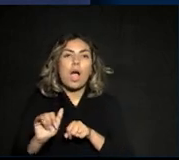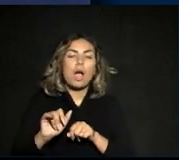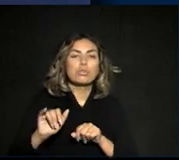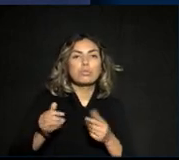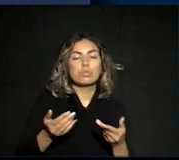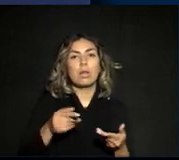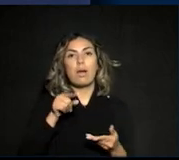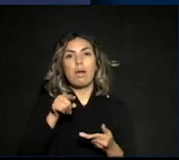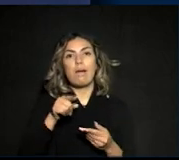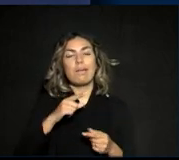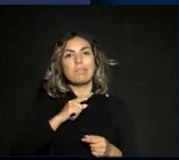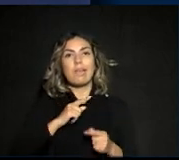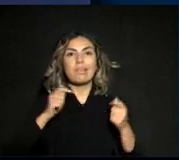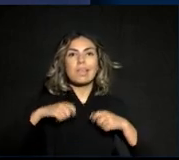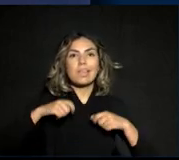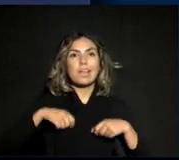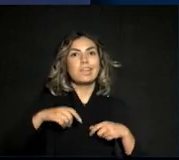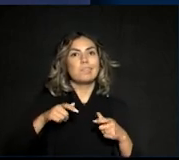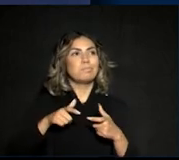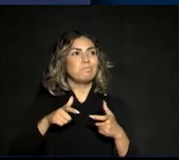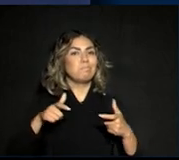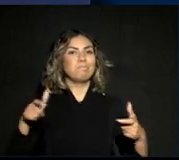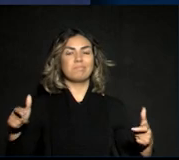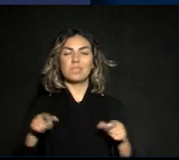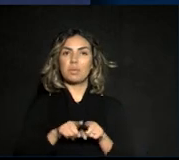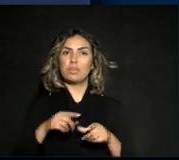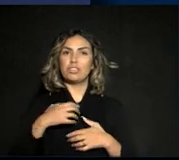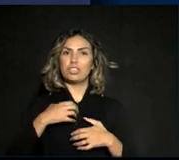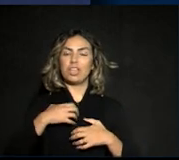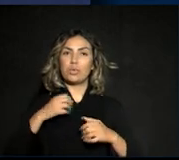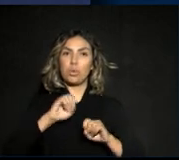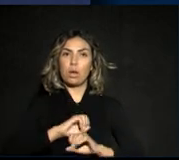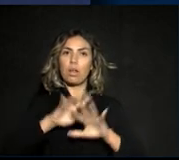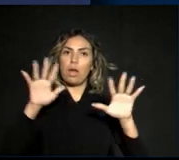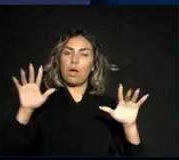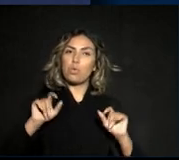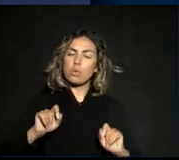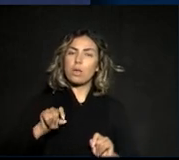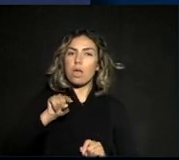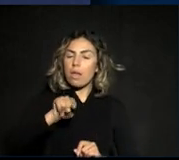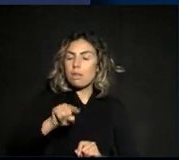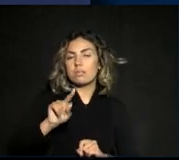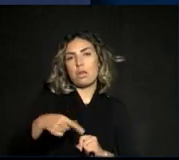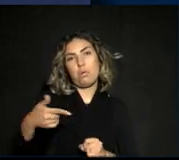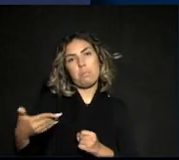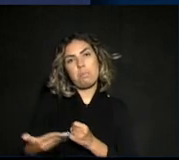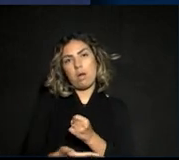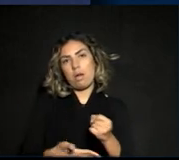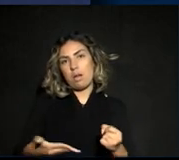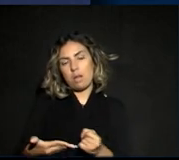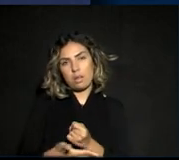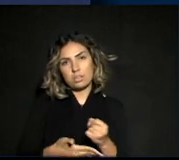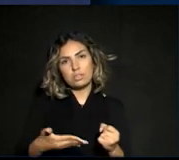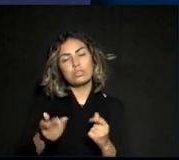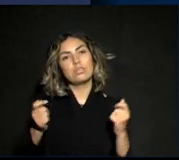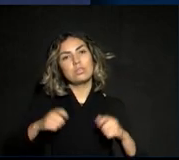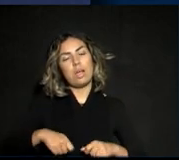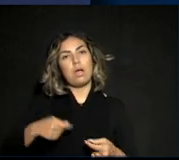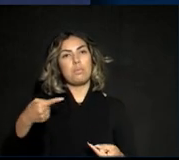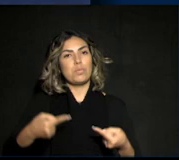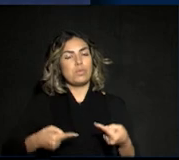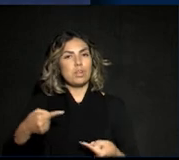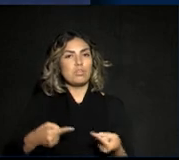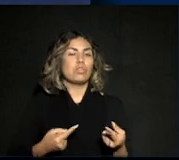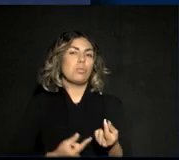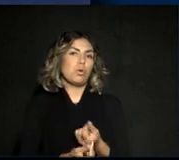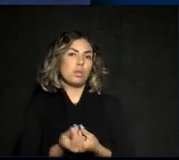toda aumenta essa probabilidade e torna mais claro que esse é o cenário base para a condução de política